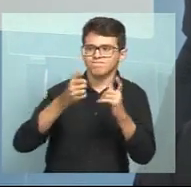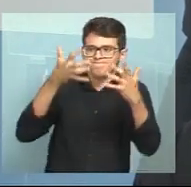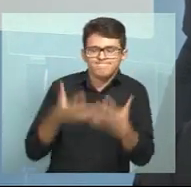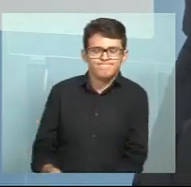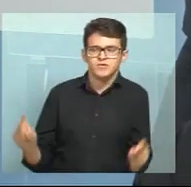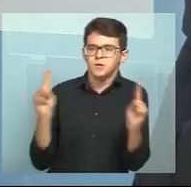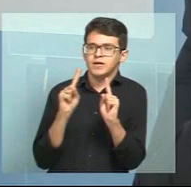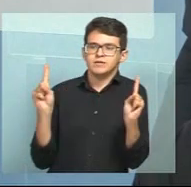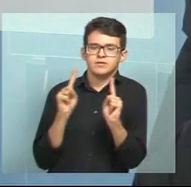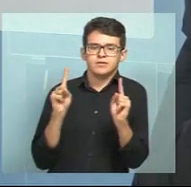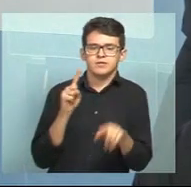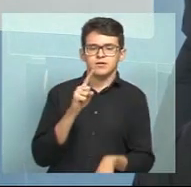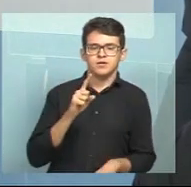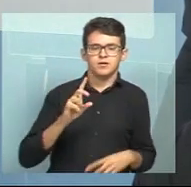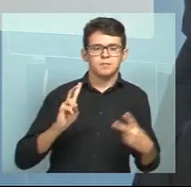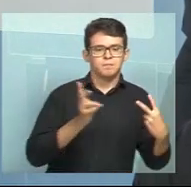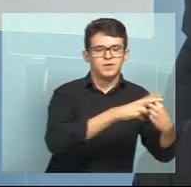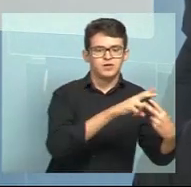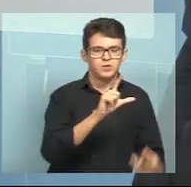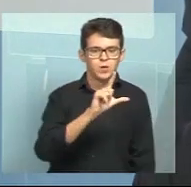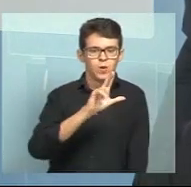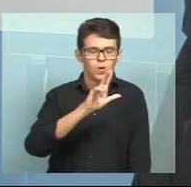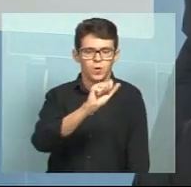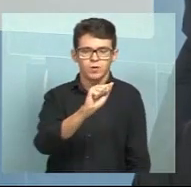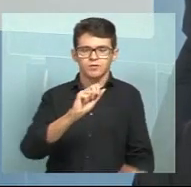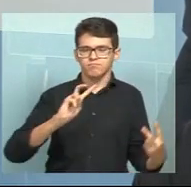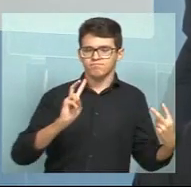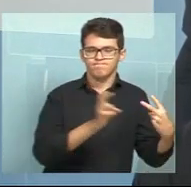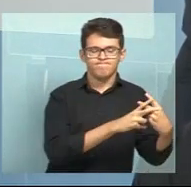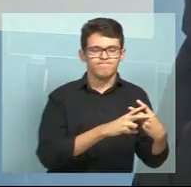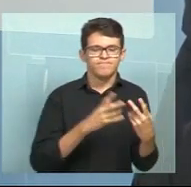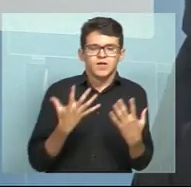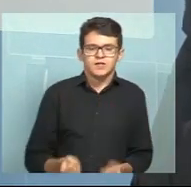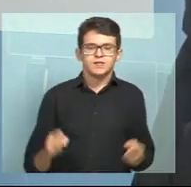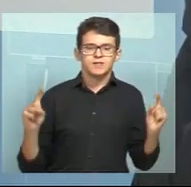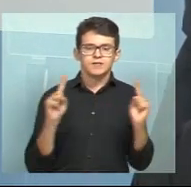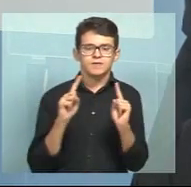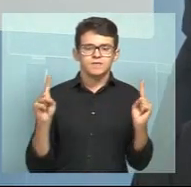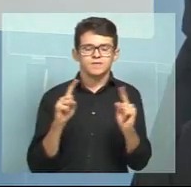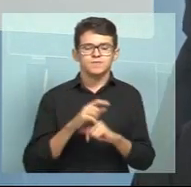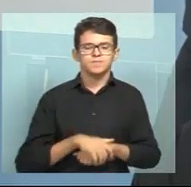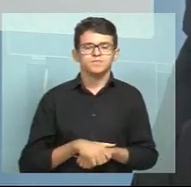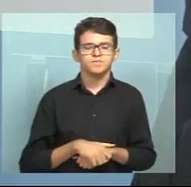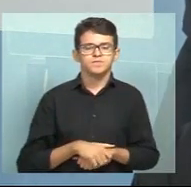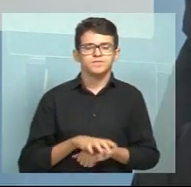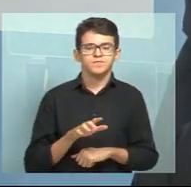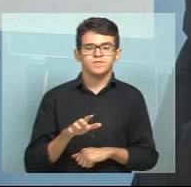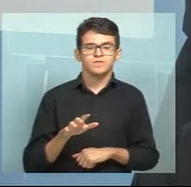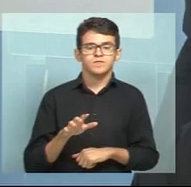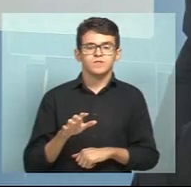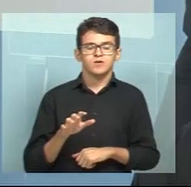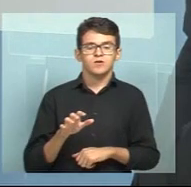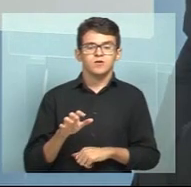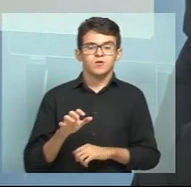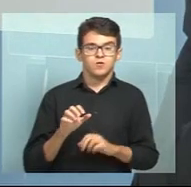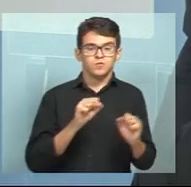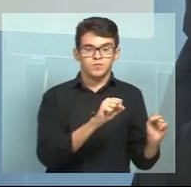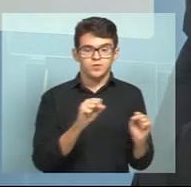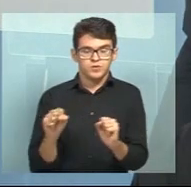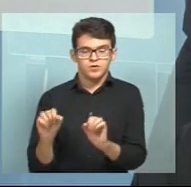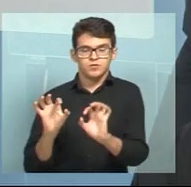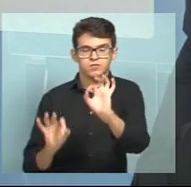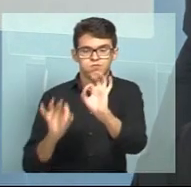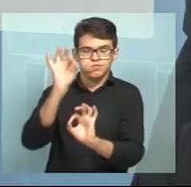preso, afirmou o líder do MST. O Poder Judiciário nos deu a